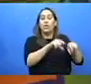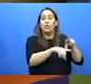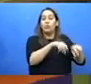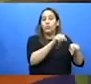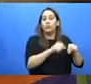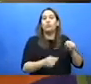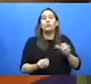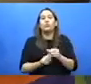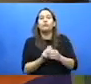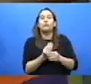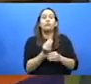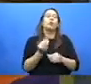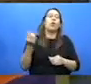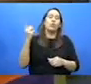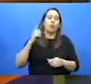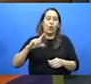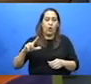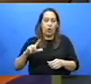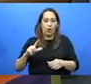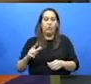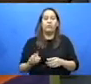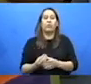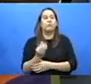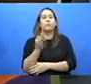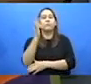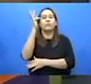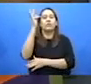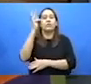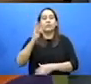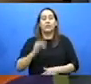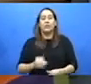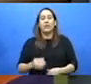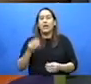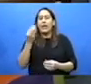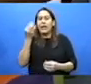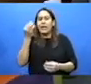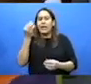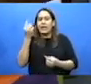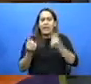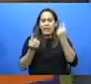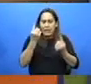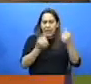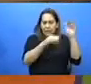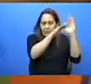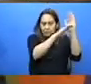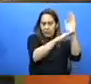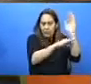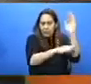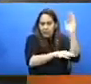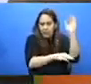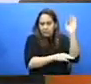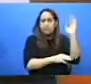nova planta. Então, cada parte da planta tem uma função muito importante.